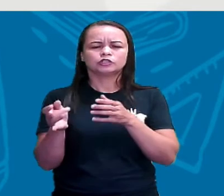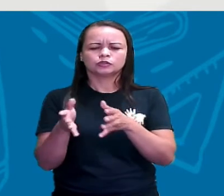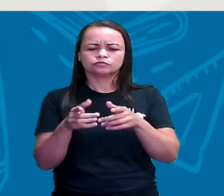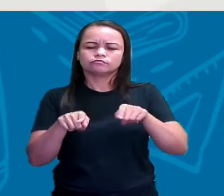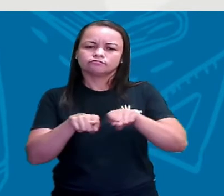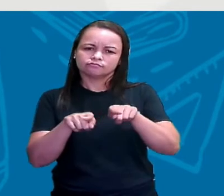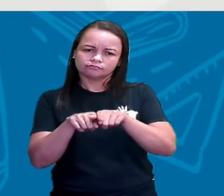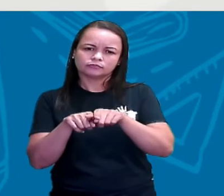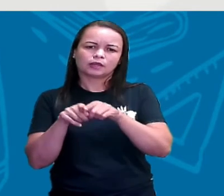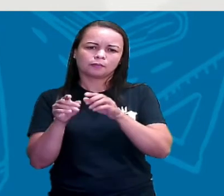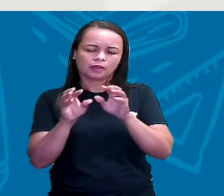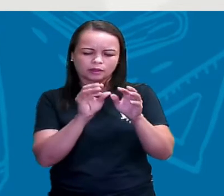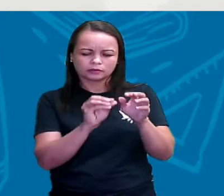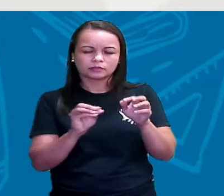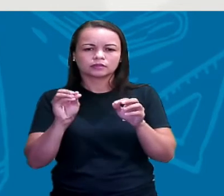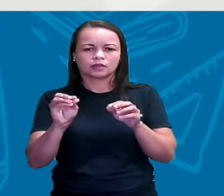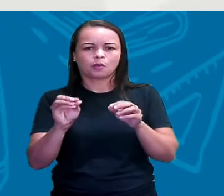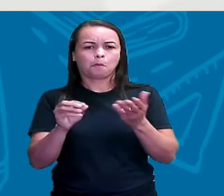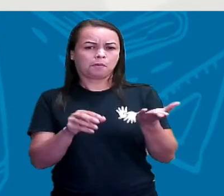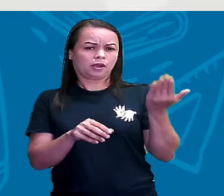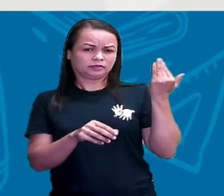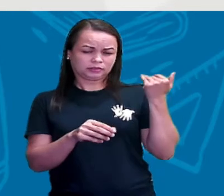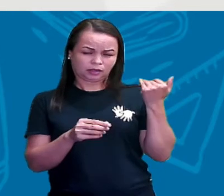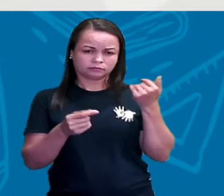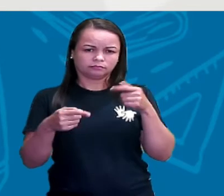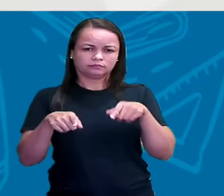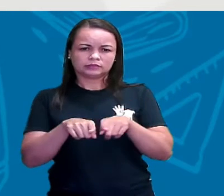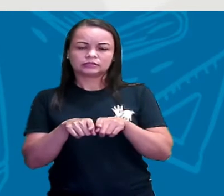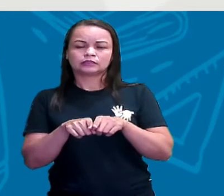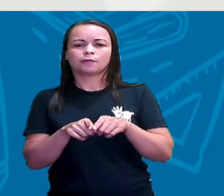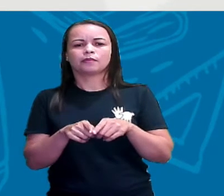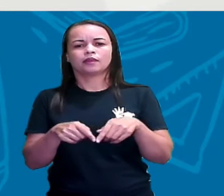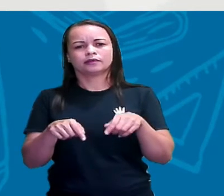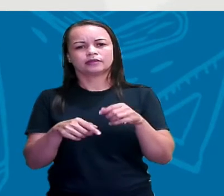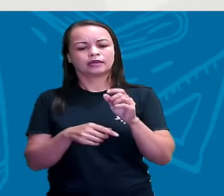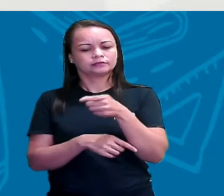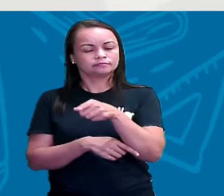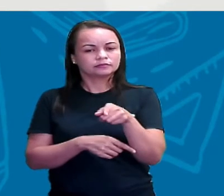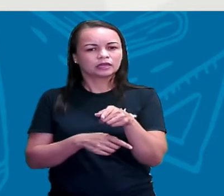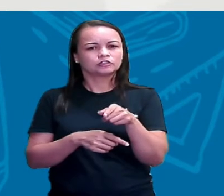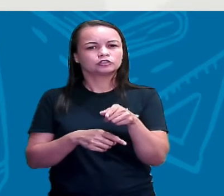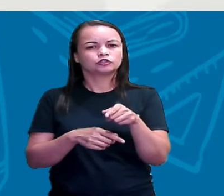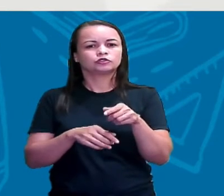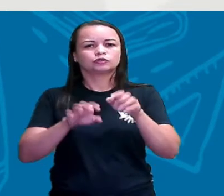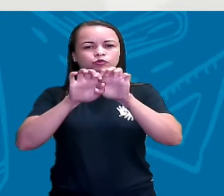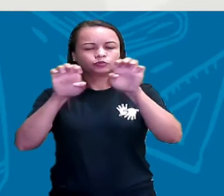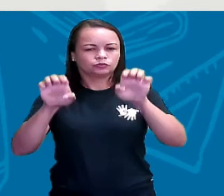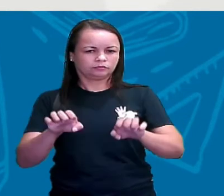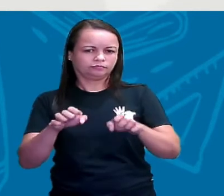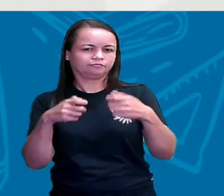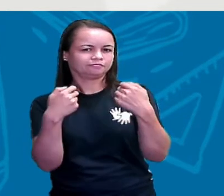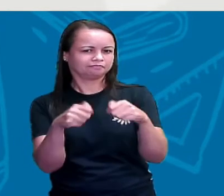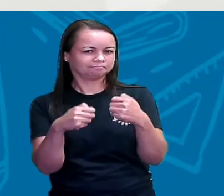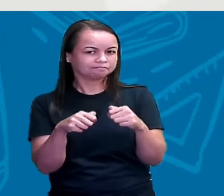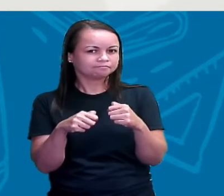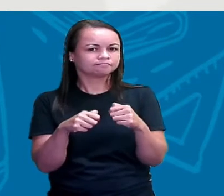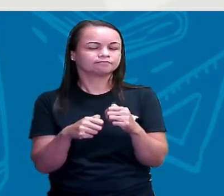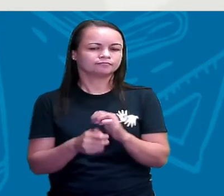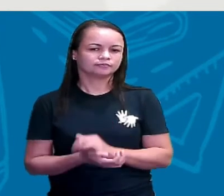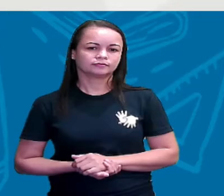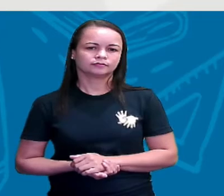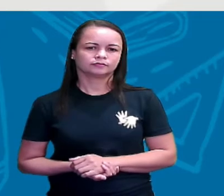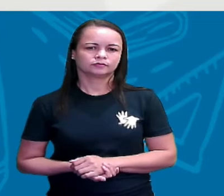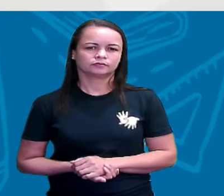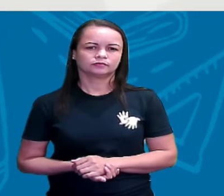ele continua na forma do infinitivo. Então é exatamente essa estrutura que eu preciso. Coloquei meu verbo